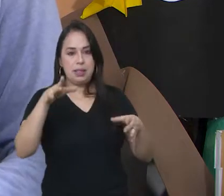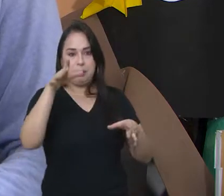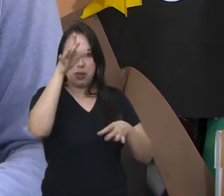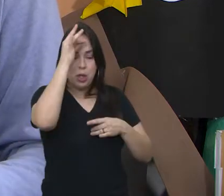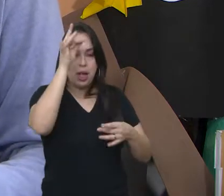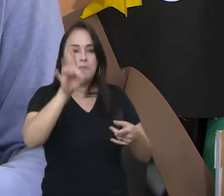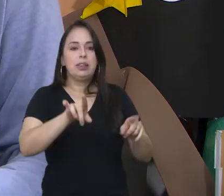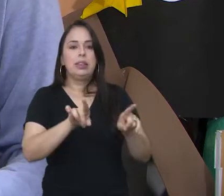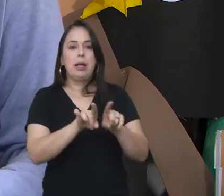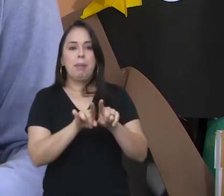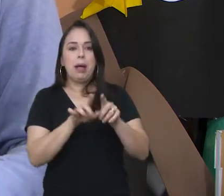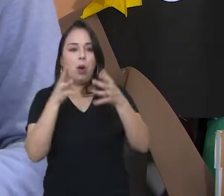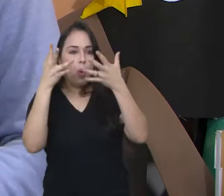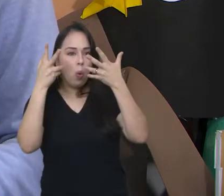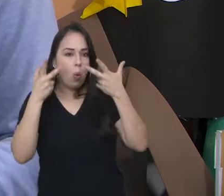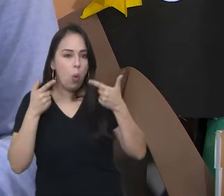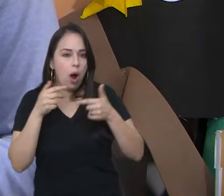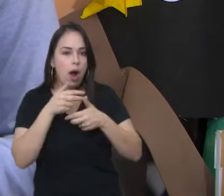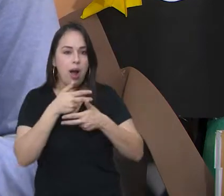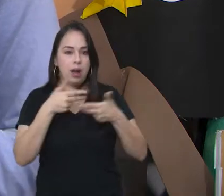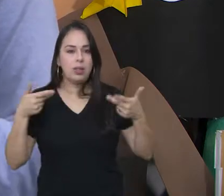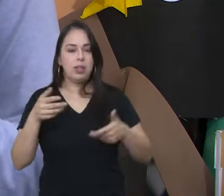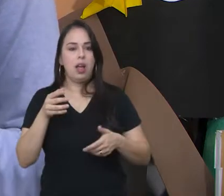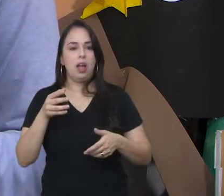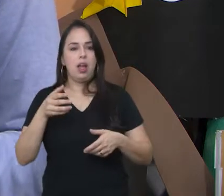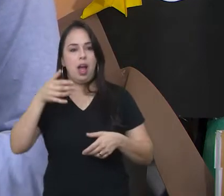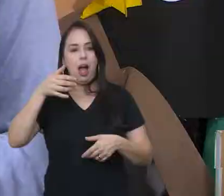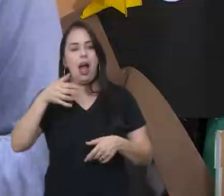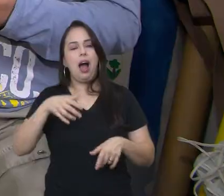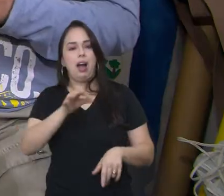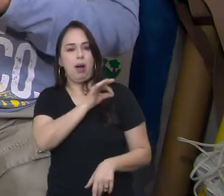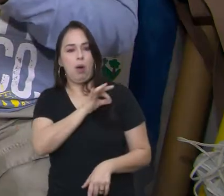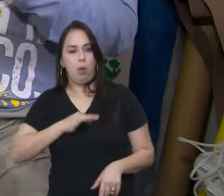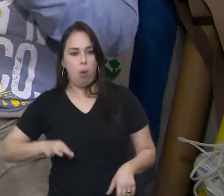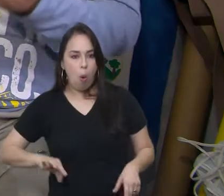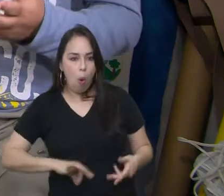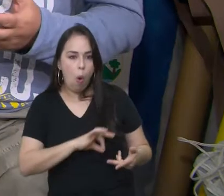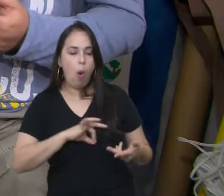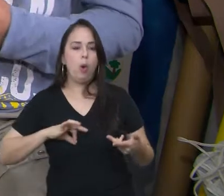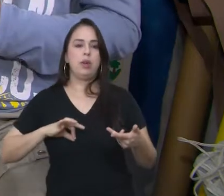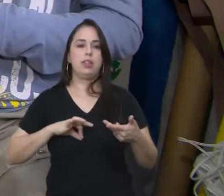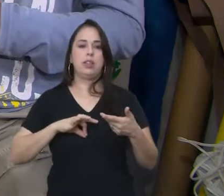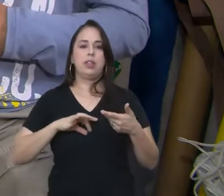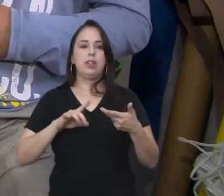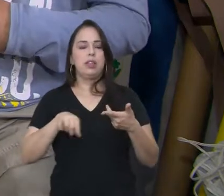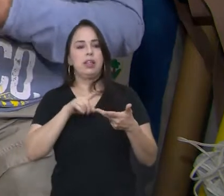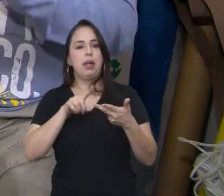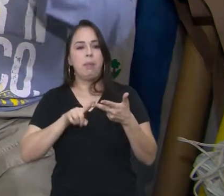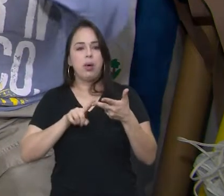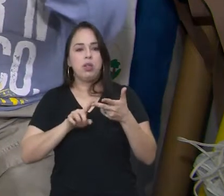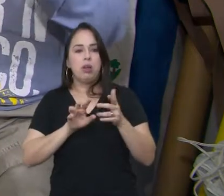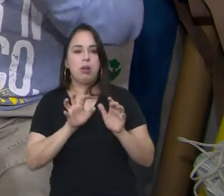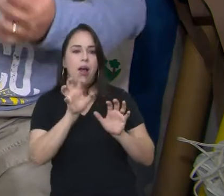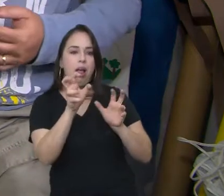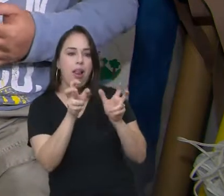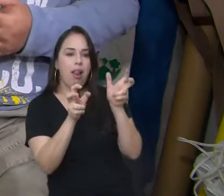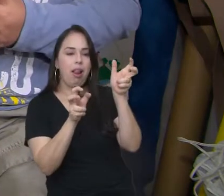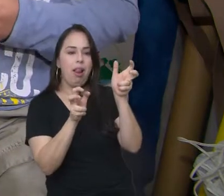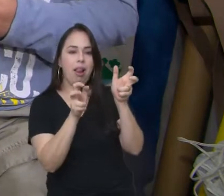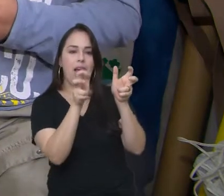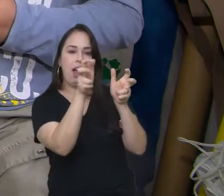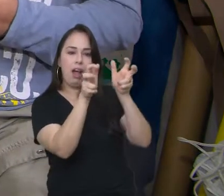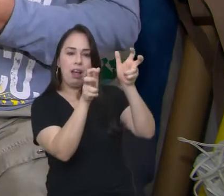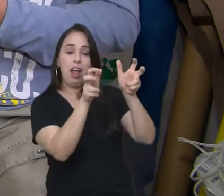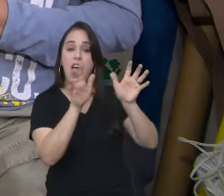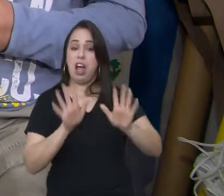animais, a onça, né, que é a jaguatirica, que é uma onça que está em extinção, depois o preguiça, quantas vezes eu encontro